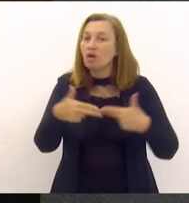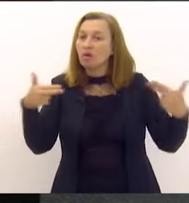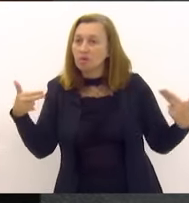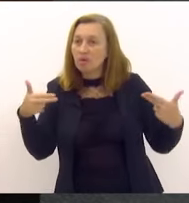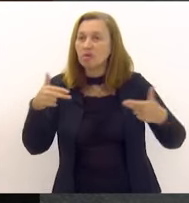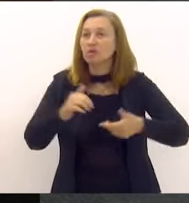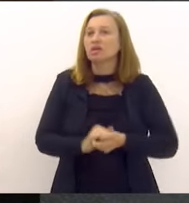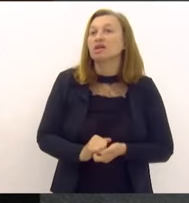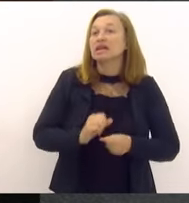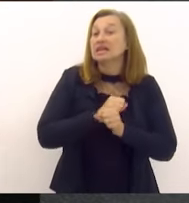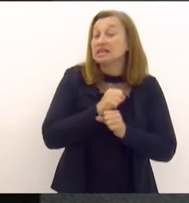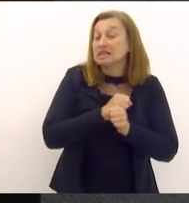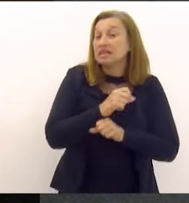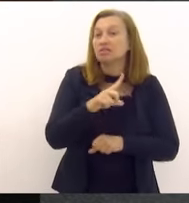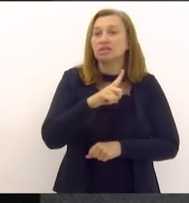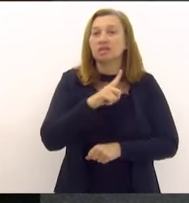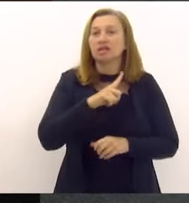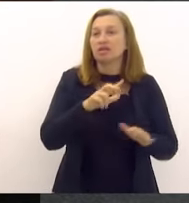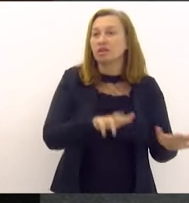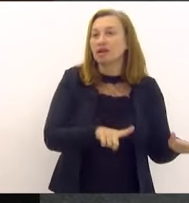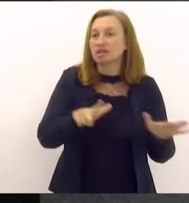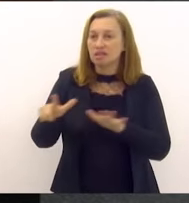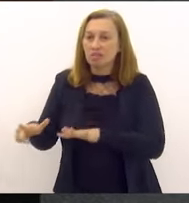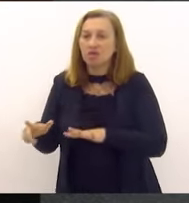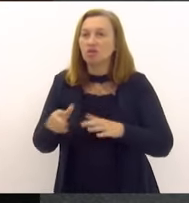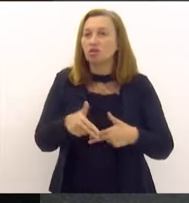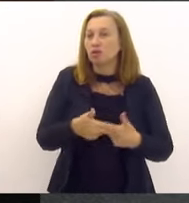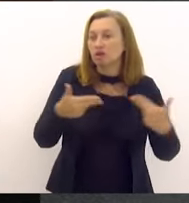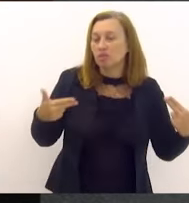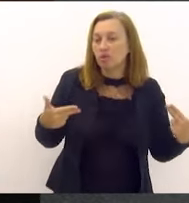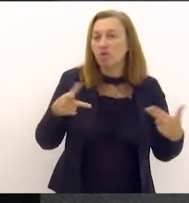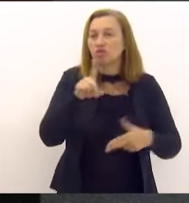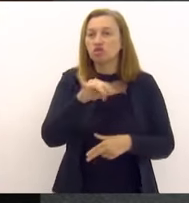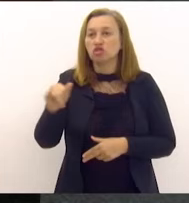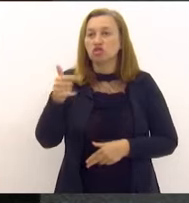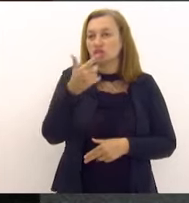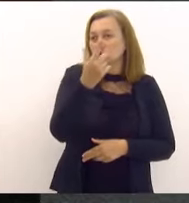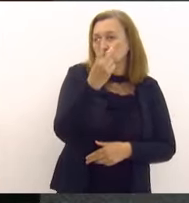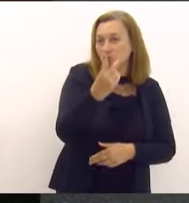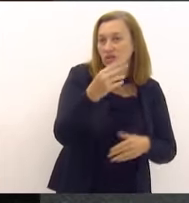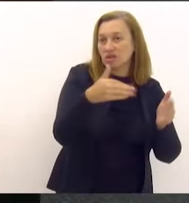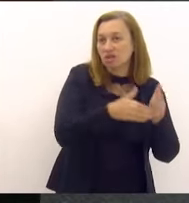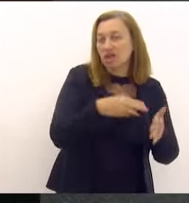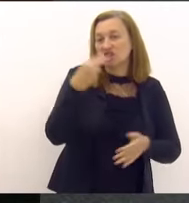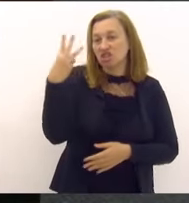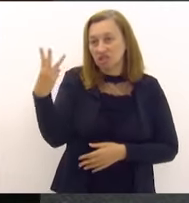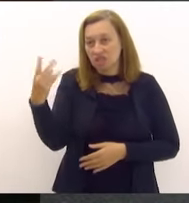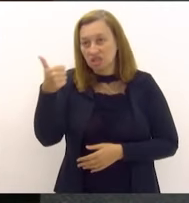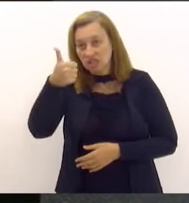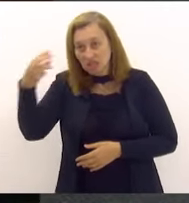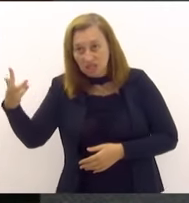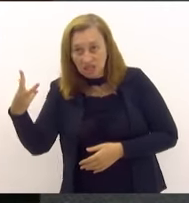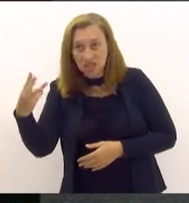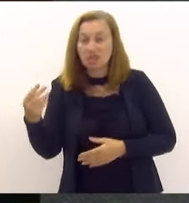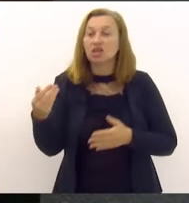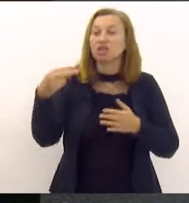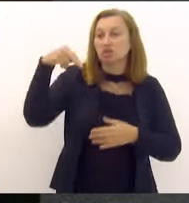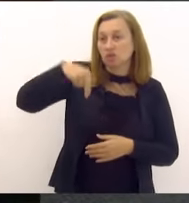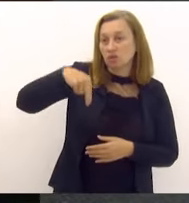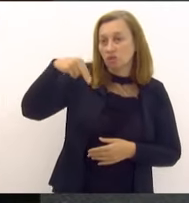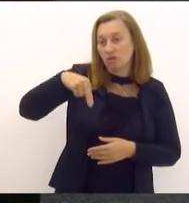Esse ano teremos a Semana do Hip Hop do dia 2, ao dia 13 de novembro